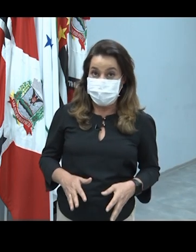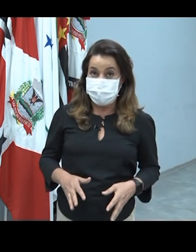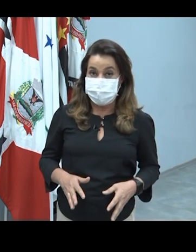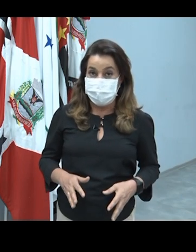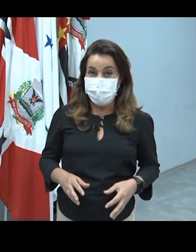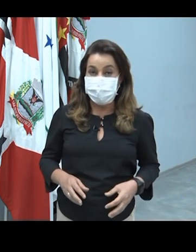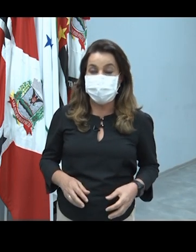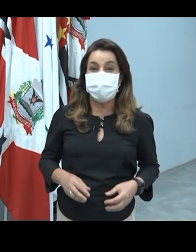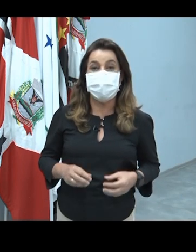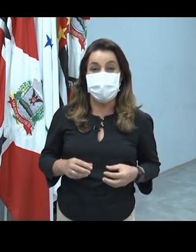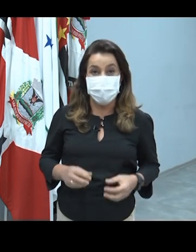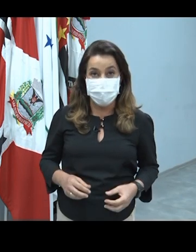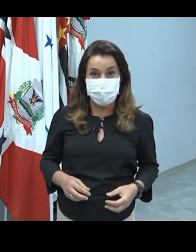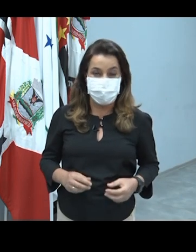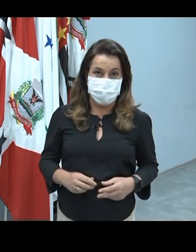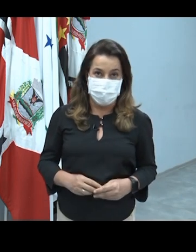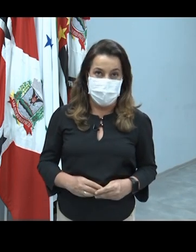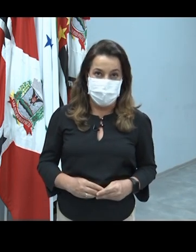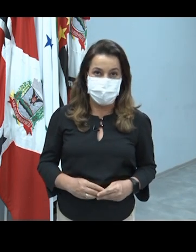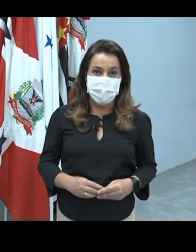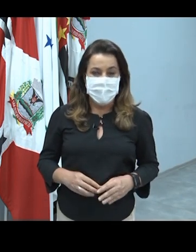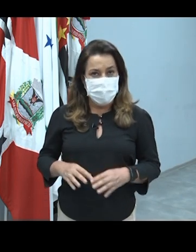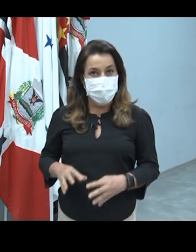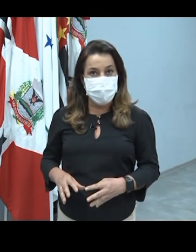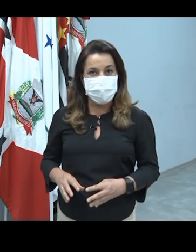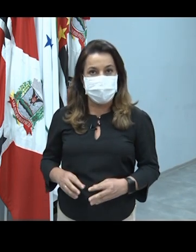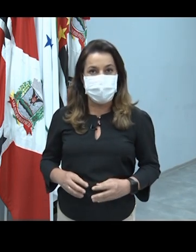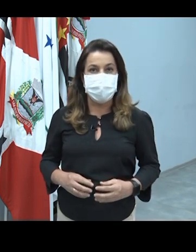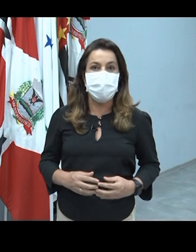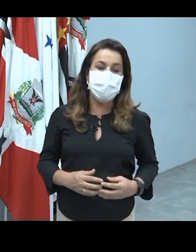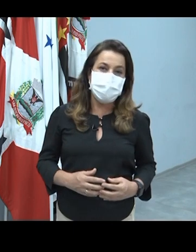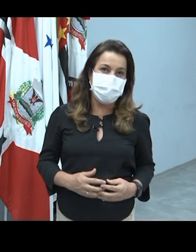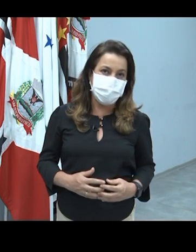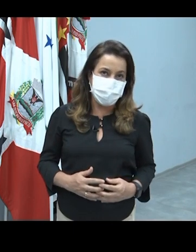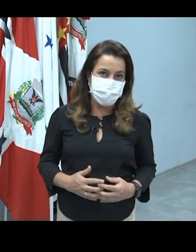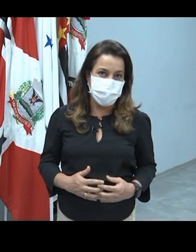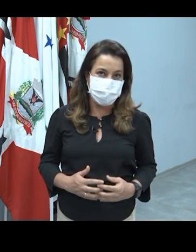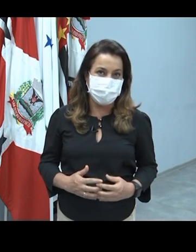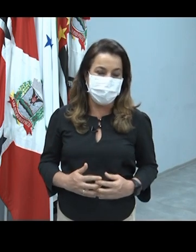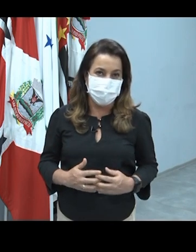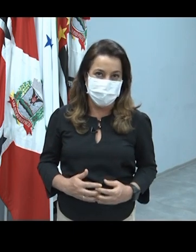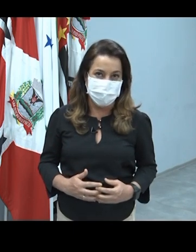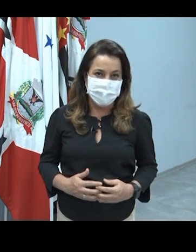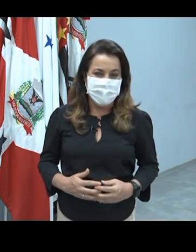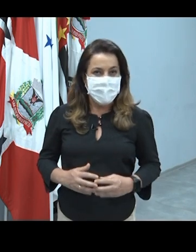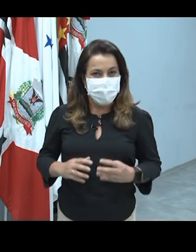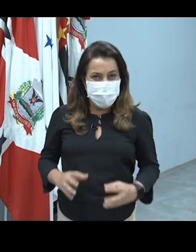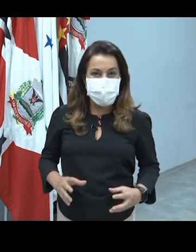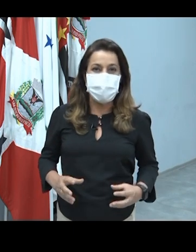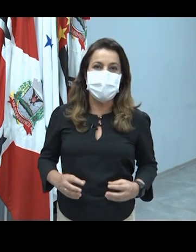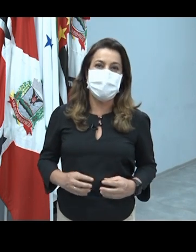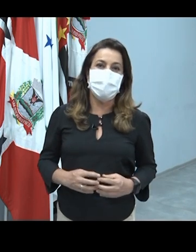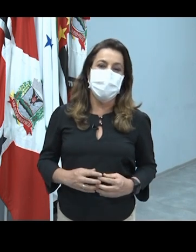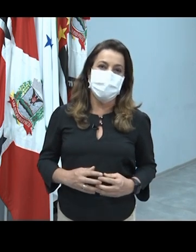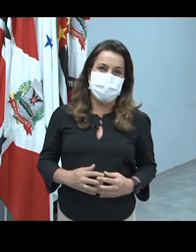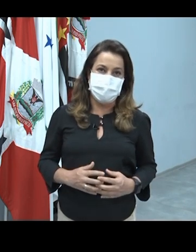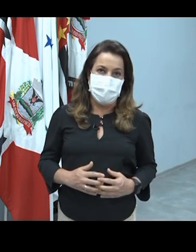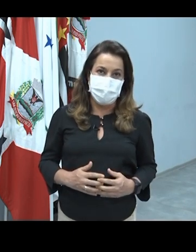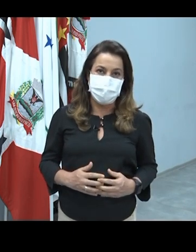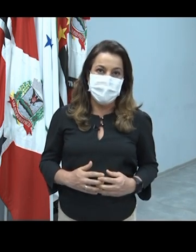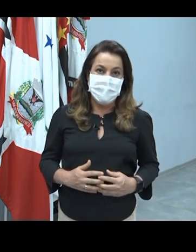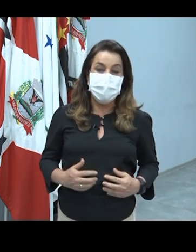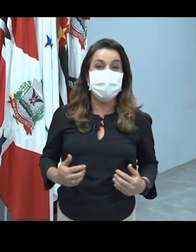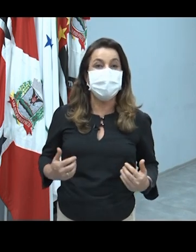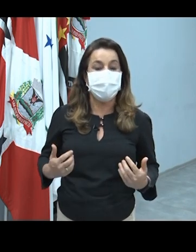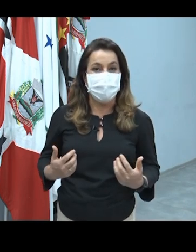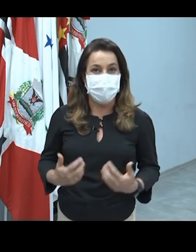uma composição de Ferdinando Giovinazzo e música de Deocleciano de Souza Viana. Vamos conhecer o hino da